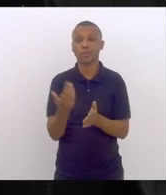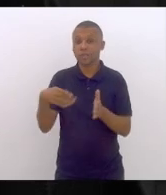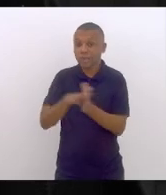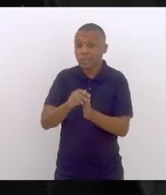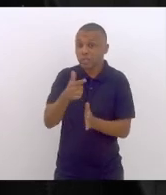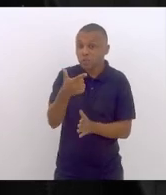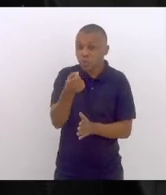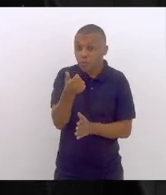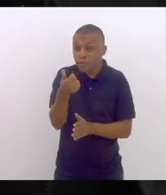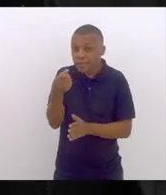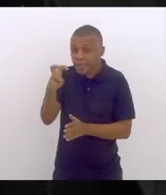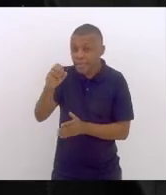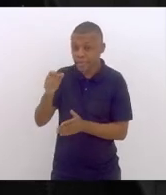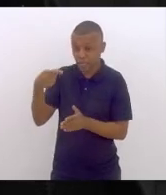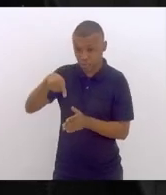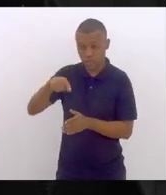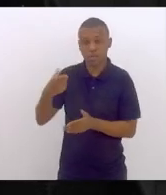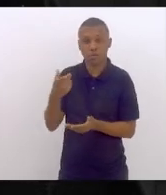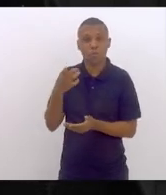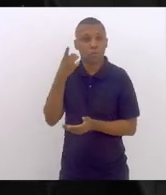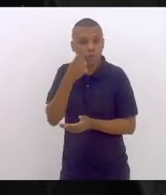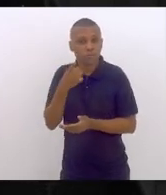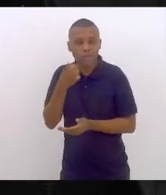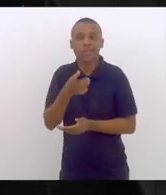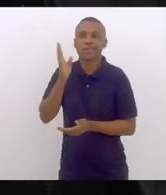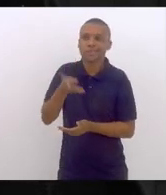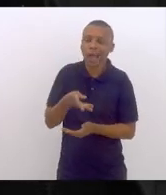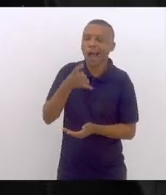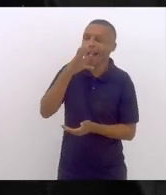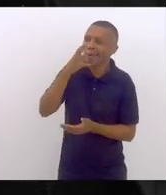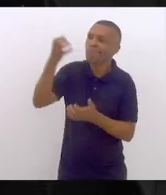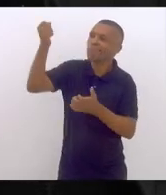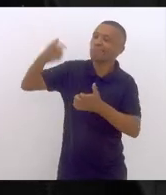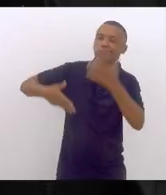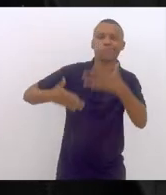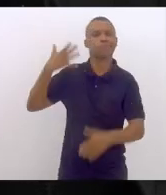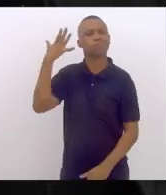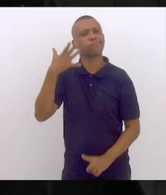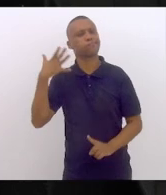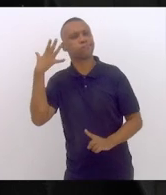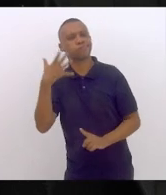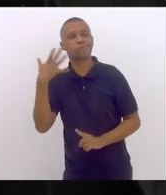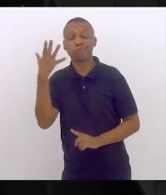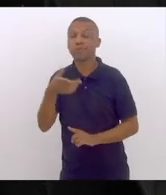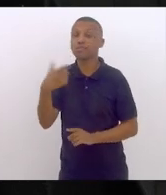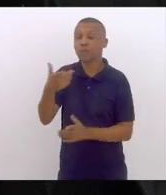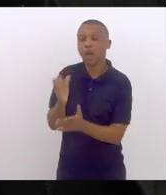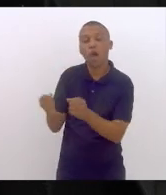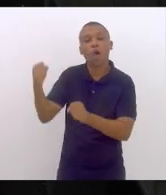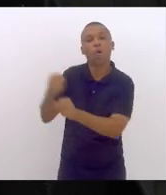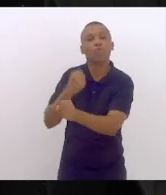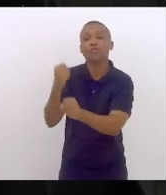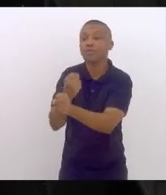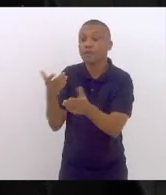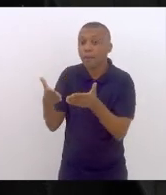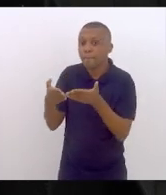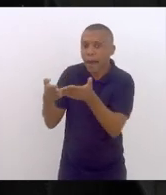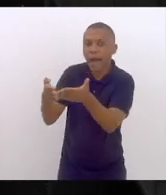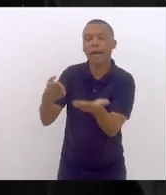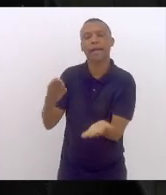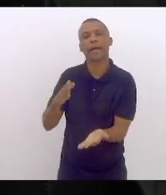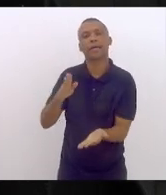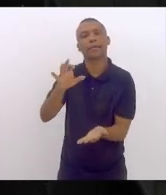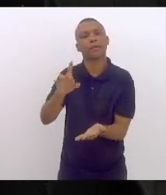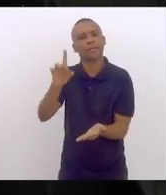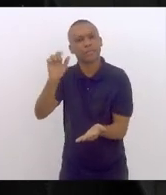de se fazer uma licitação do transporte rodoviário Municipal nunca foi feito nem Pezão nem Dornelles nem vídeos nem